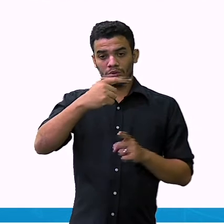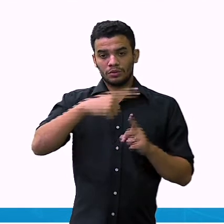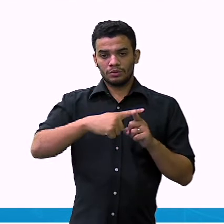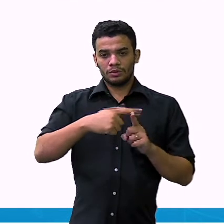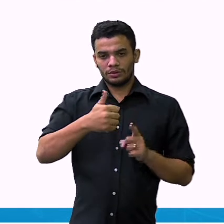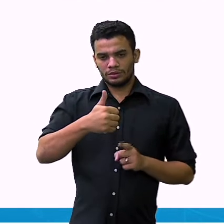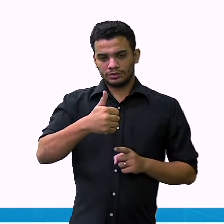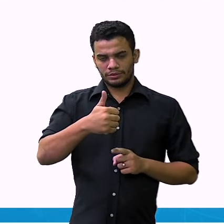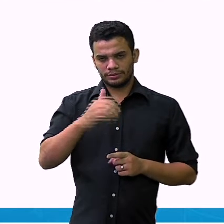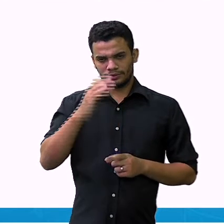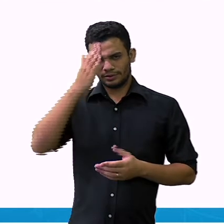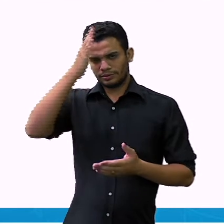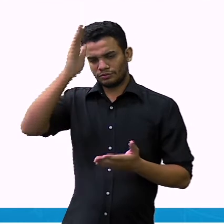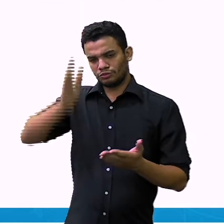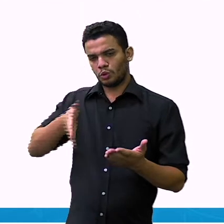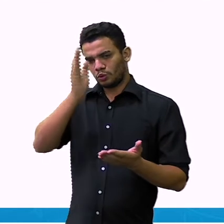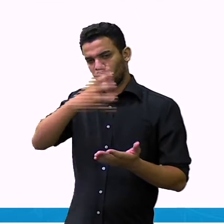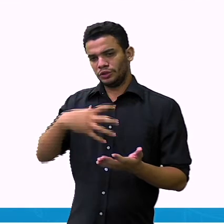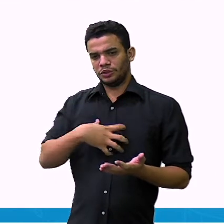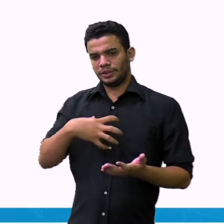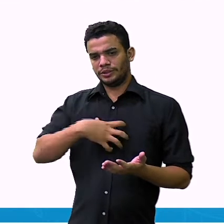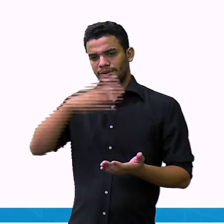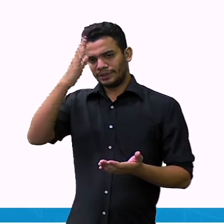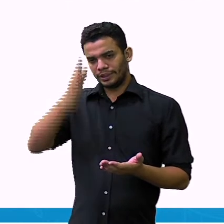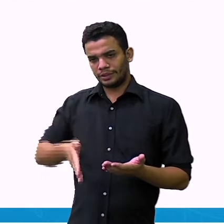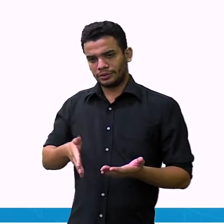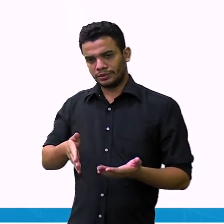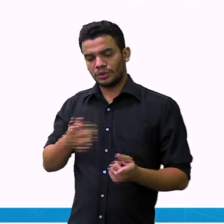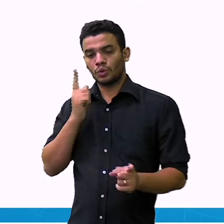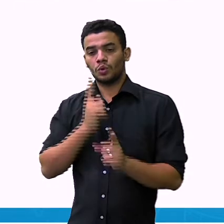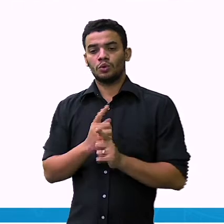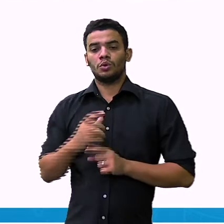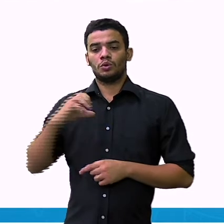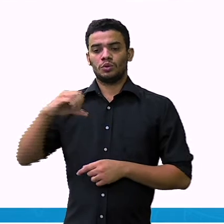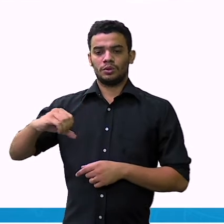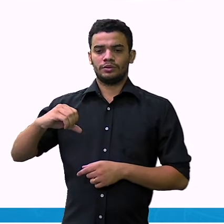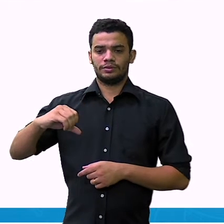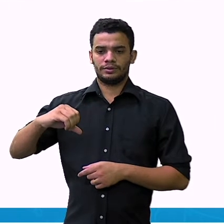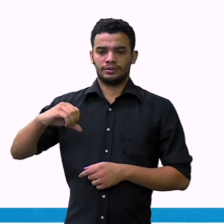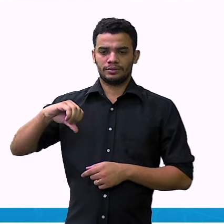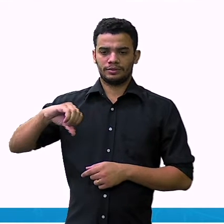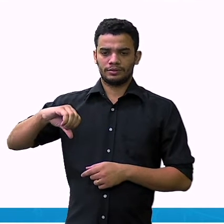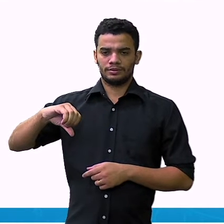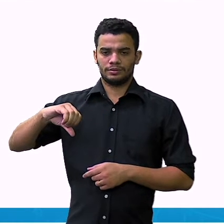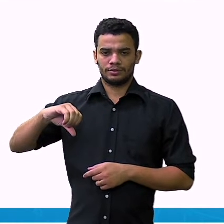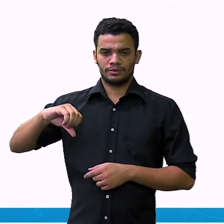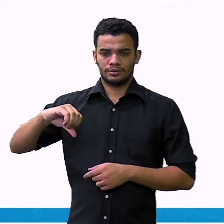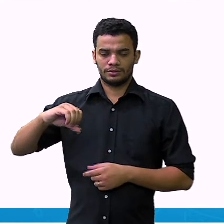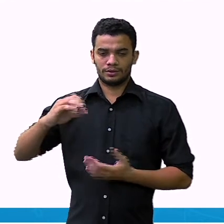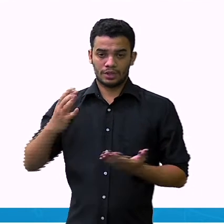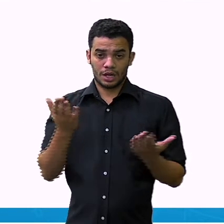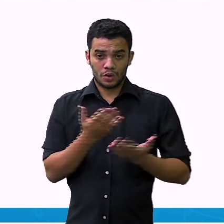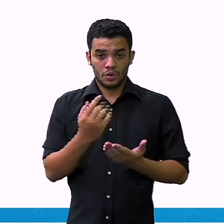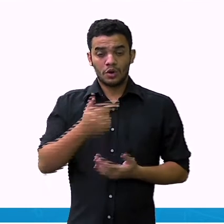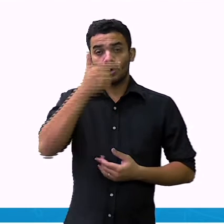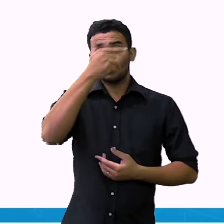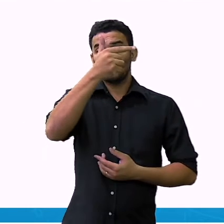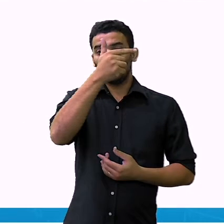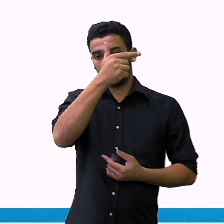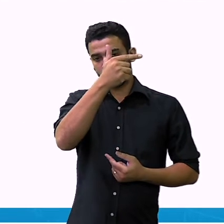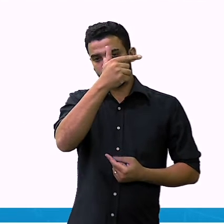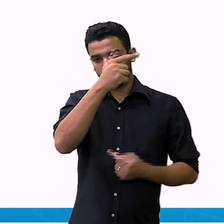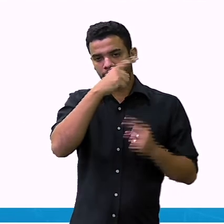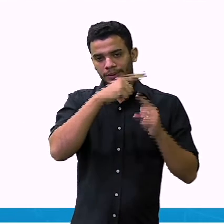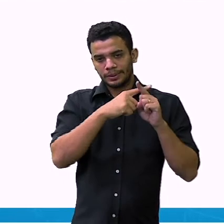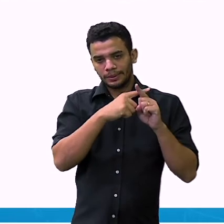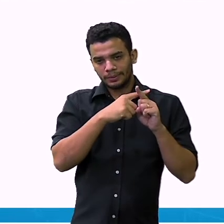9. Nós temos aqui na unidade um total de 9. E vamos agora somar as